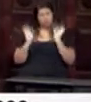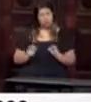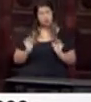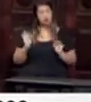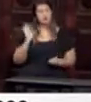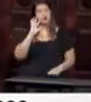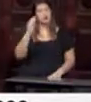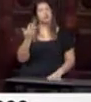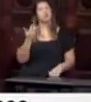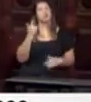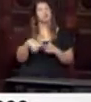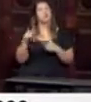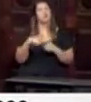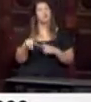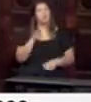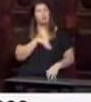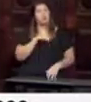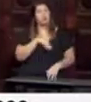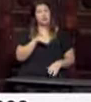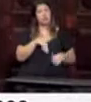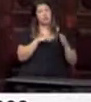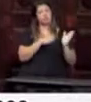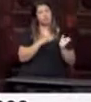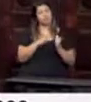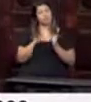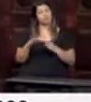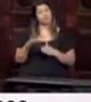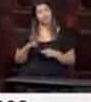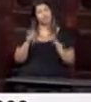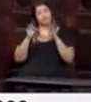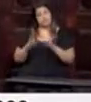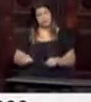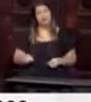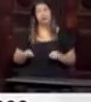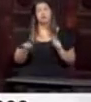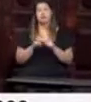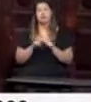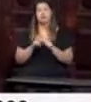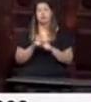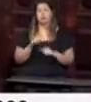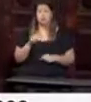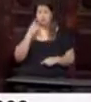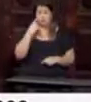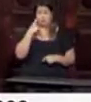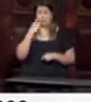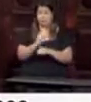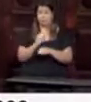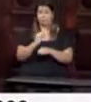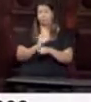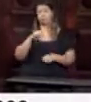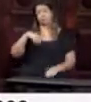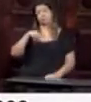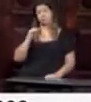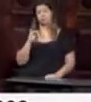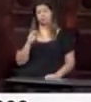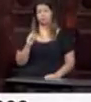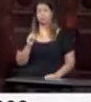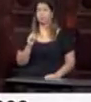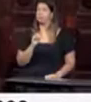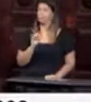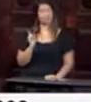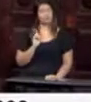de colocar o salário do servidor em dia e dos pagamentos que são devidos agora no mês de maio. Isso não